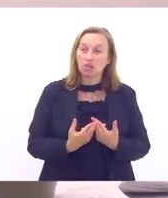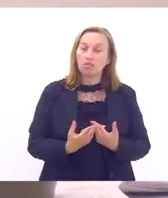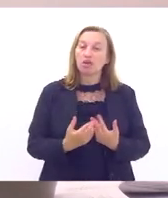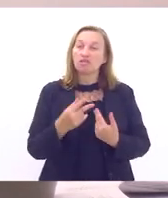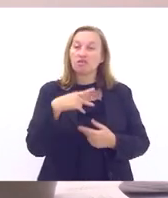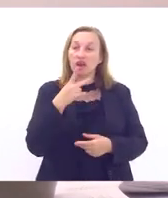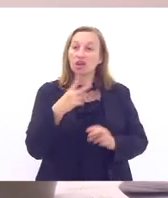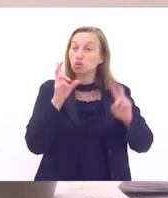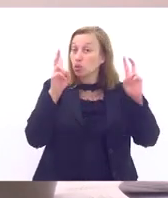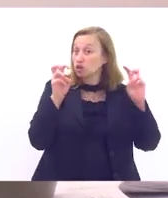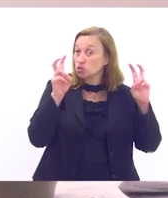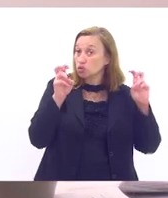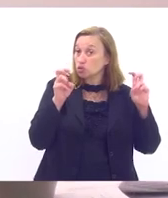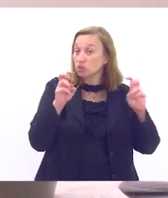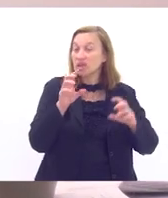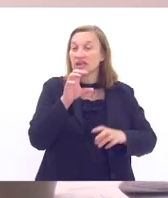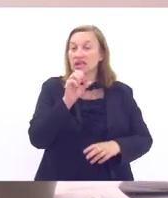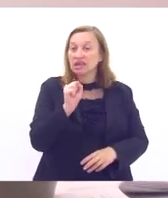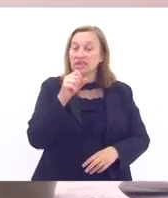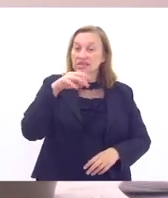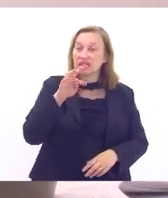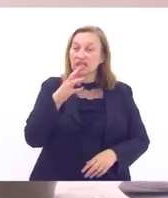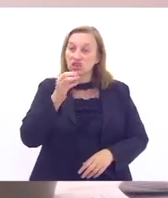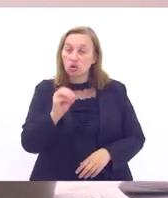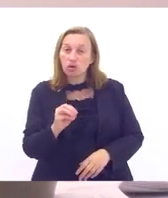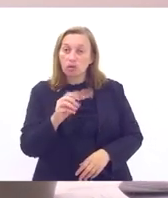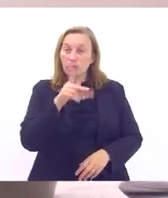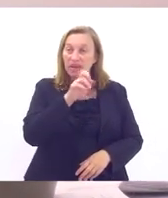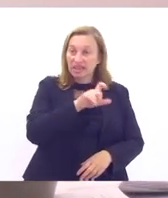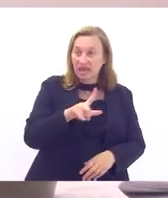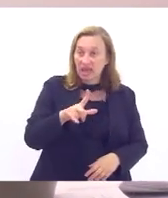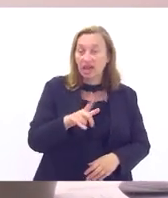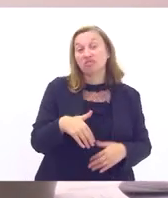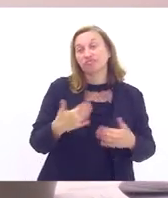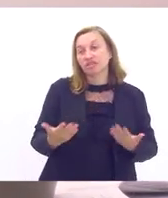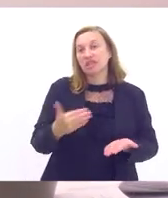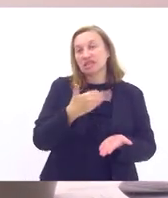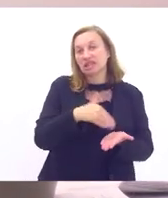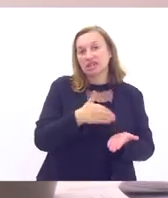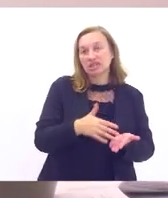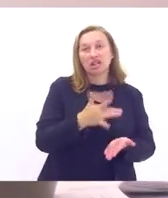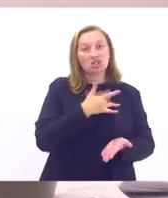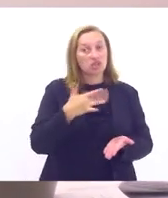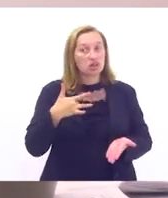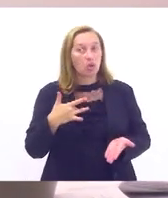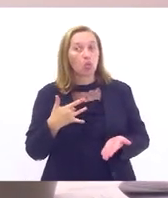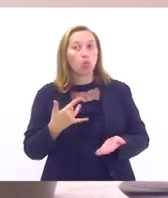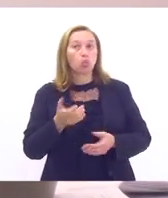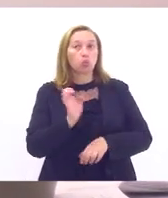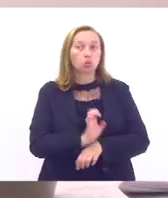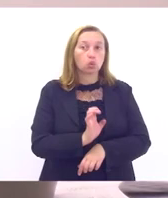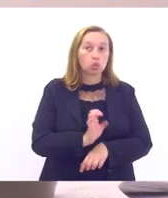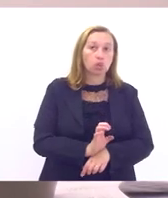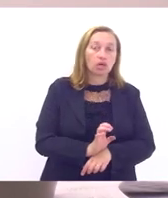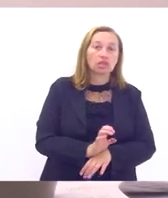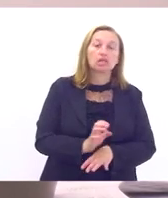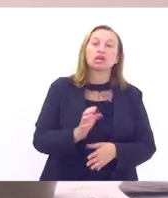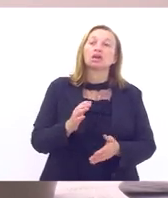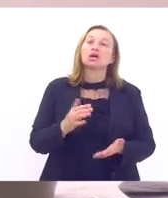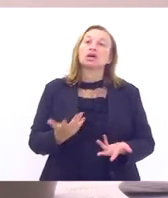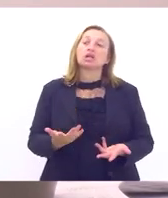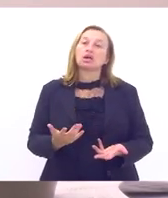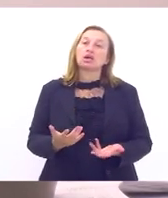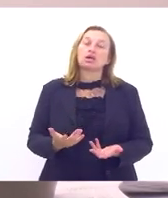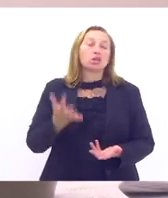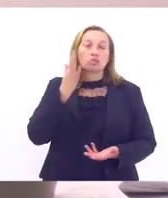tratar do assunto sanatório penal, já que secretário de saúde, secretário de administração penitenciária discordam, não sabem